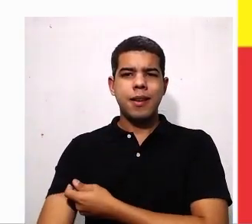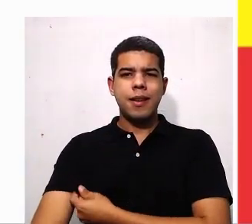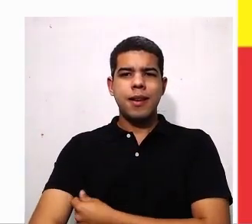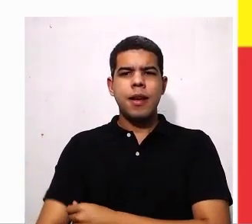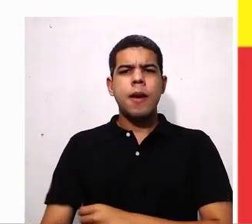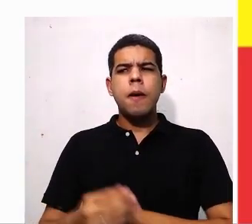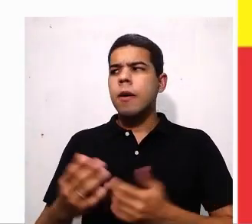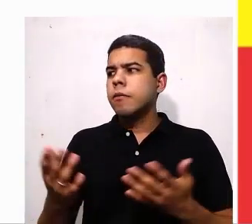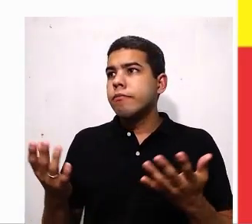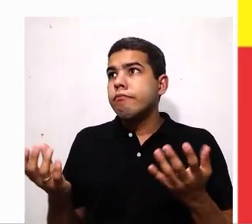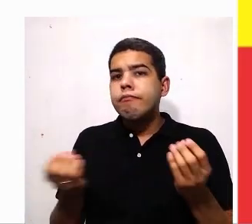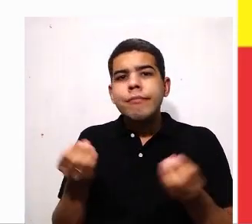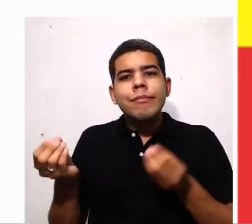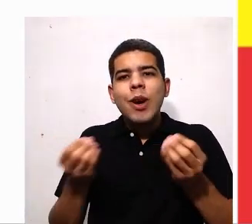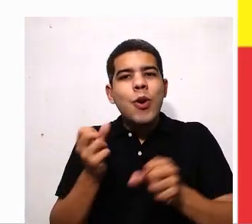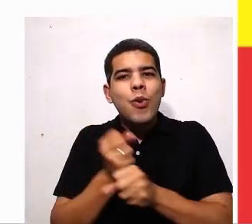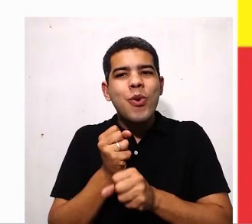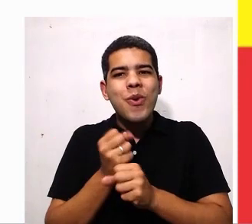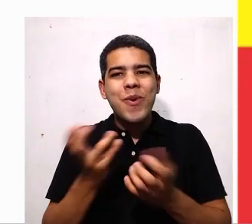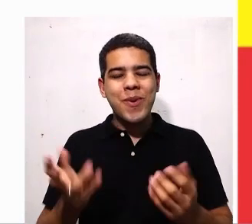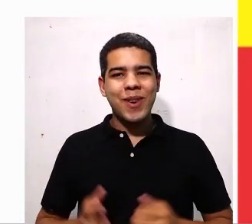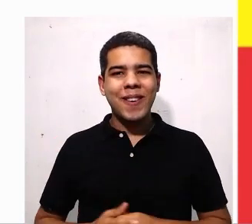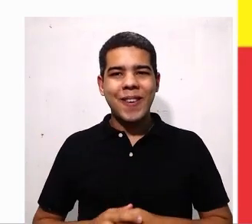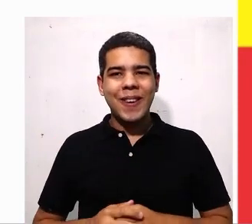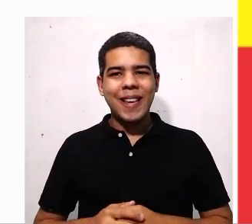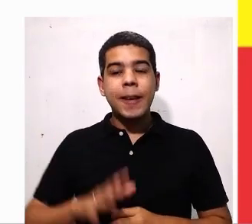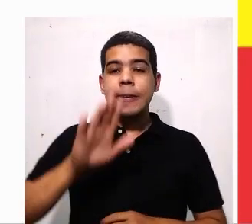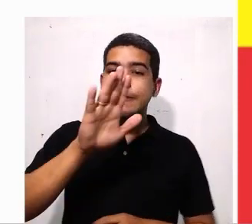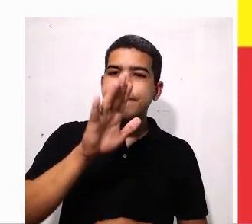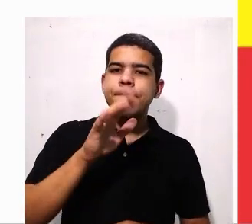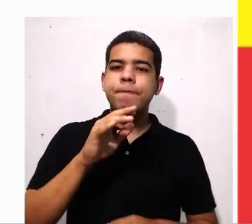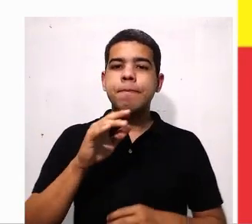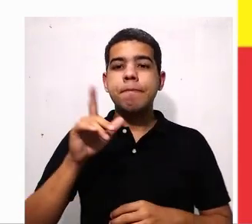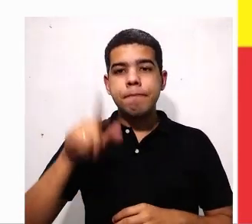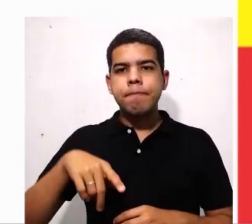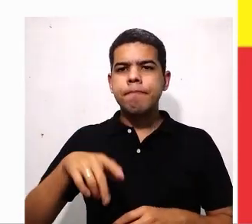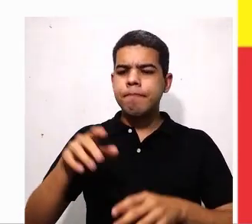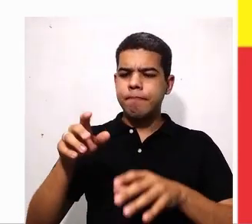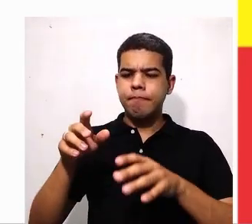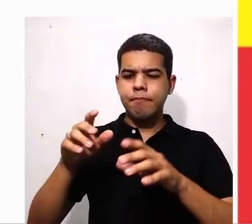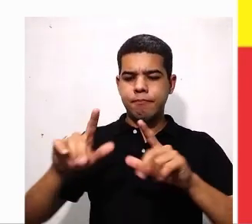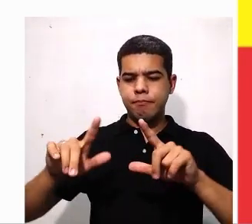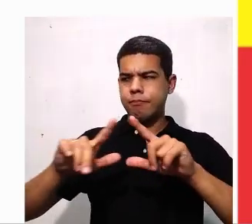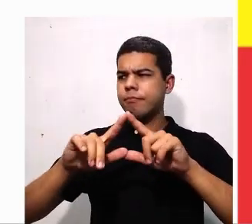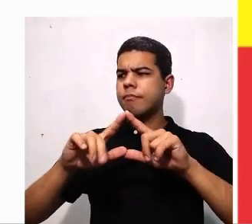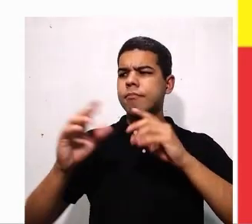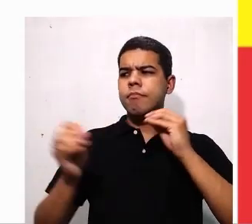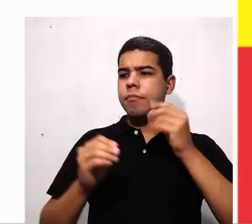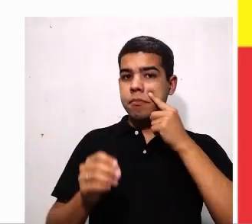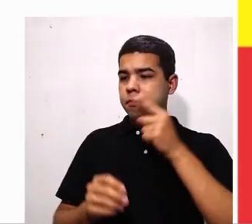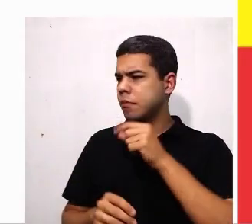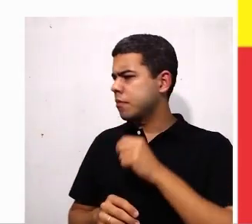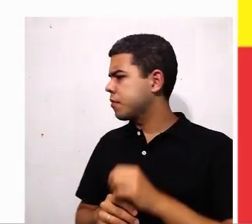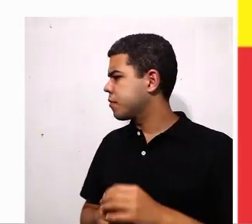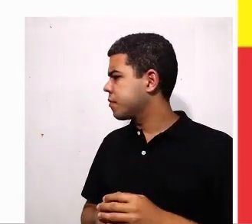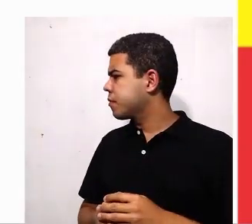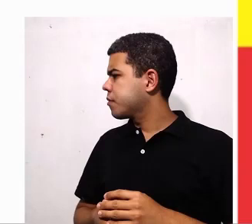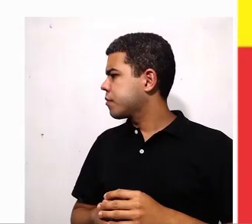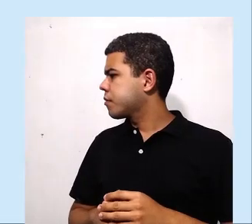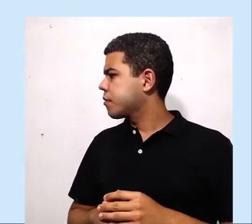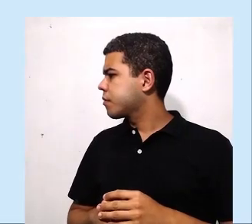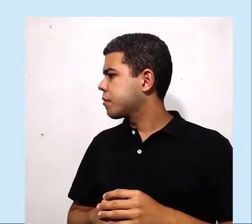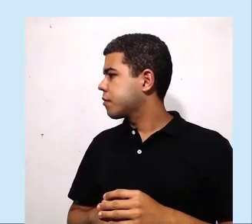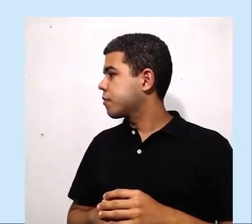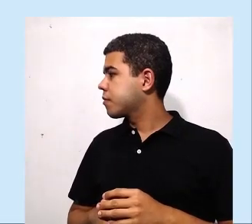esse triângulo e depois vou fazer isso. Então, formou esse triângulo. Mas veja agora o passo a